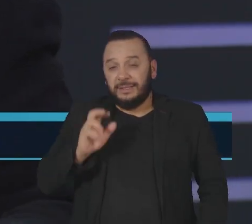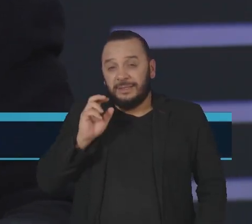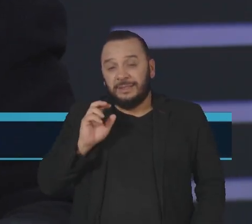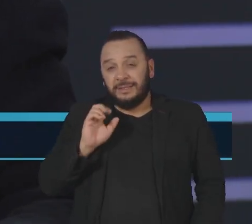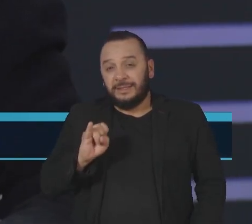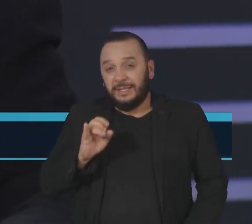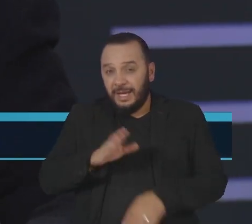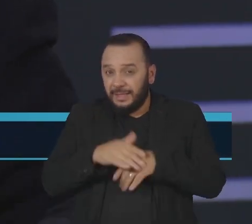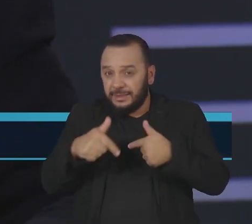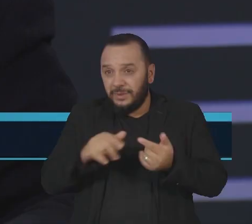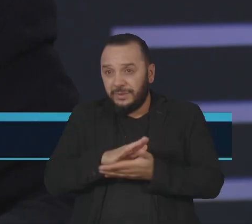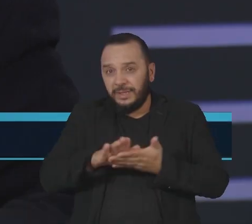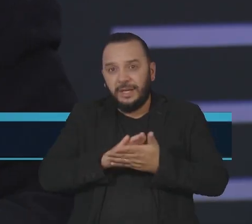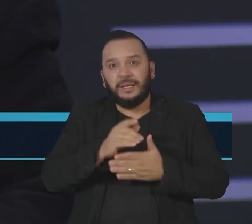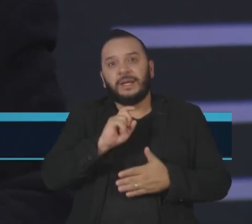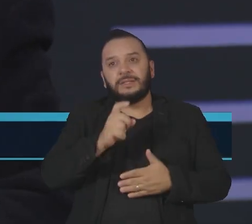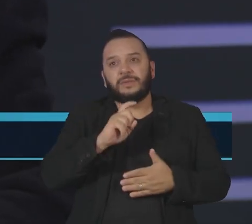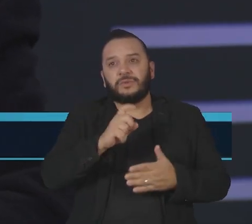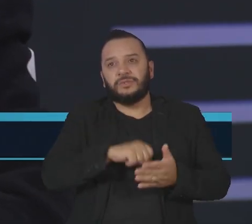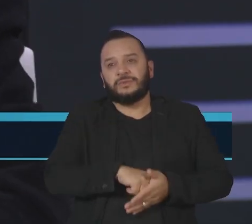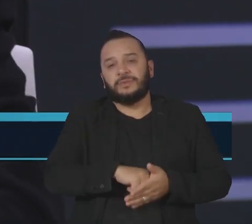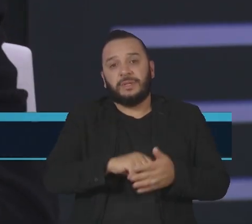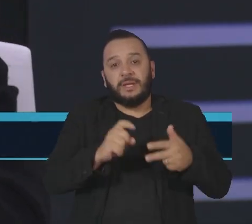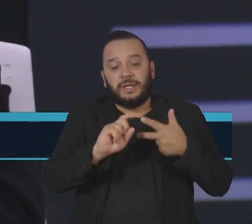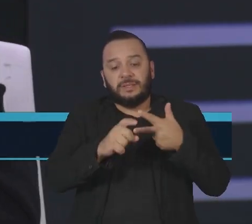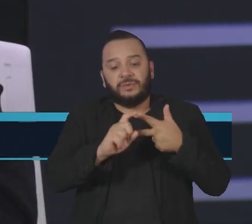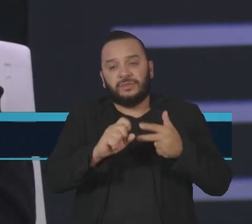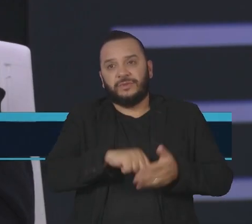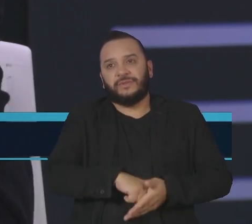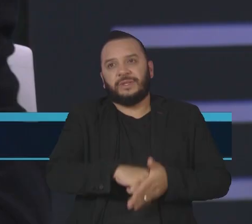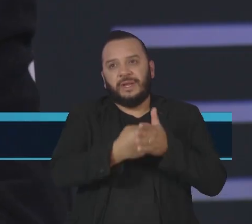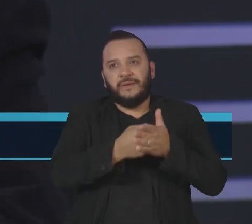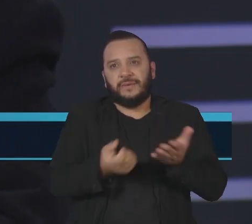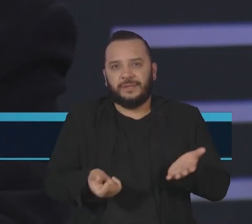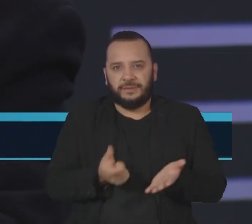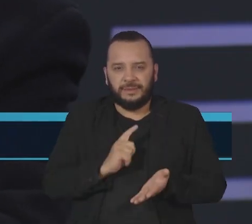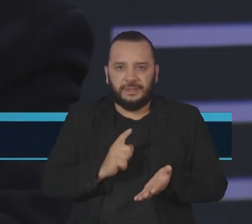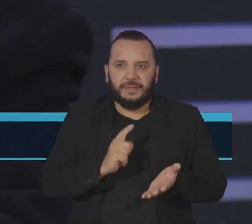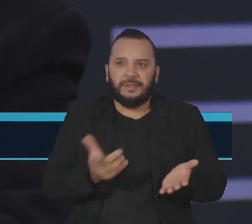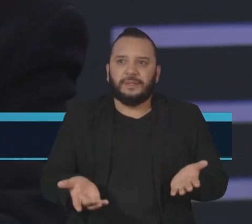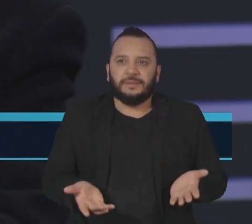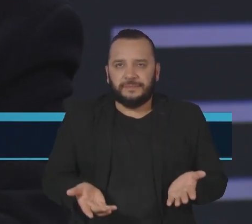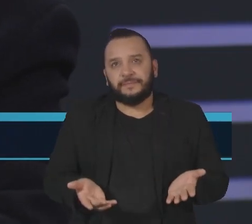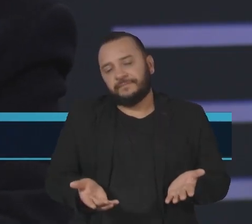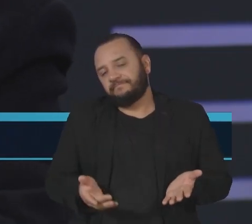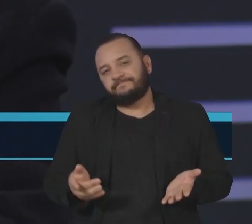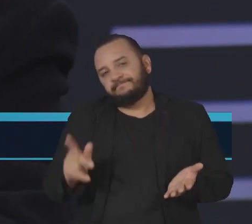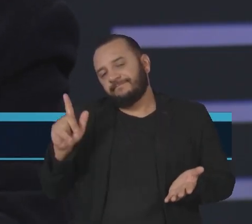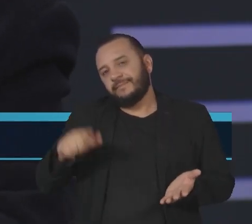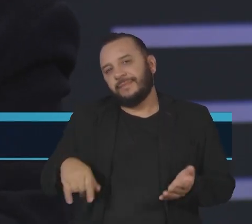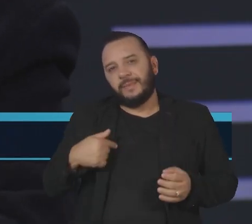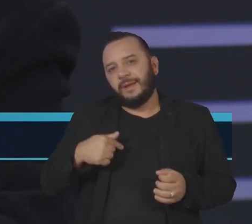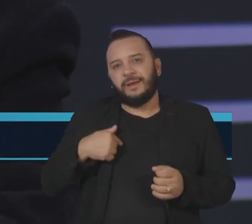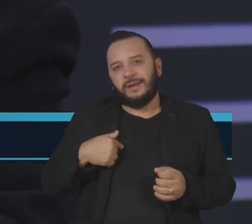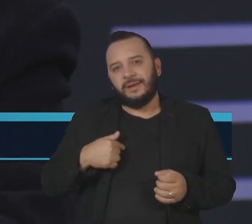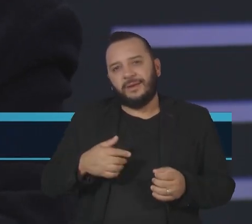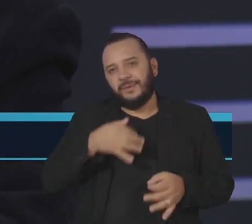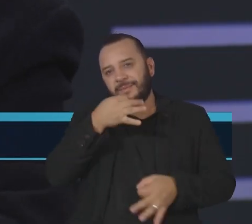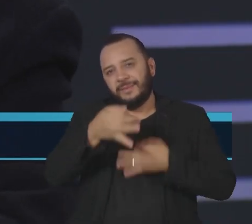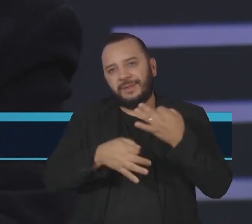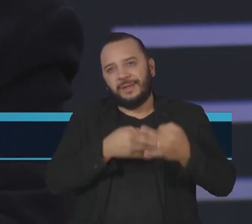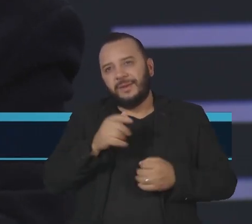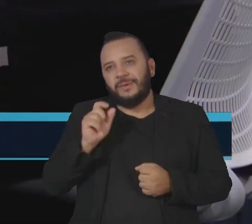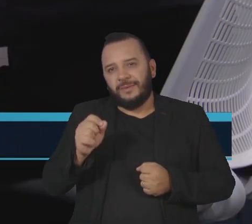ficava paralisado, ou seja, que é o argumento normalmente que se usa em